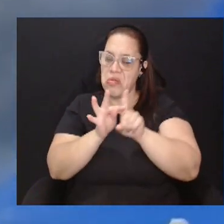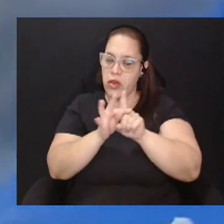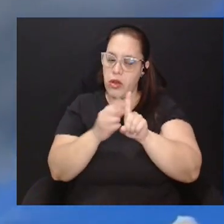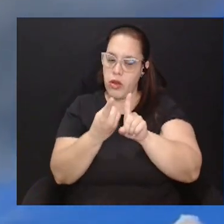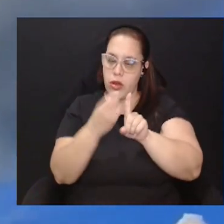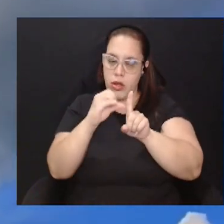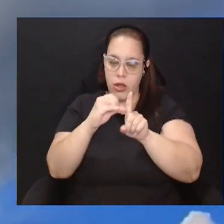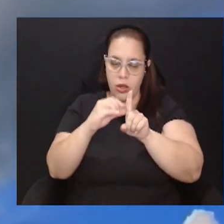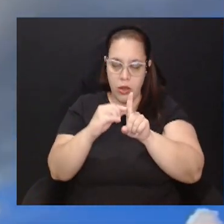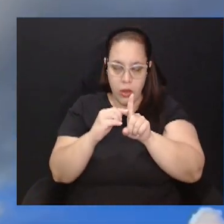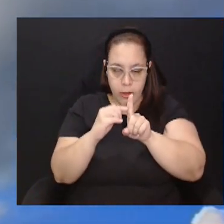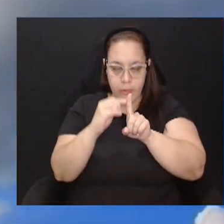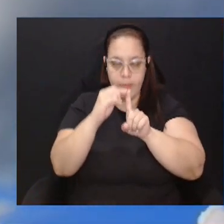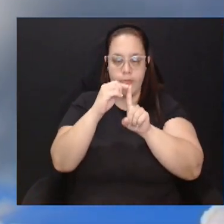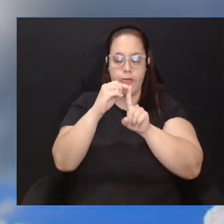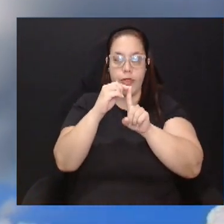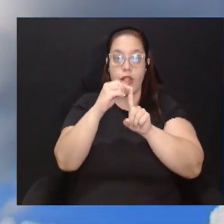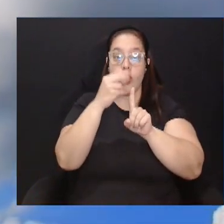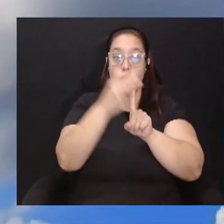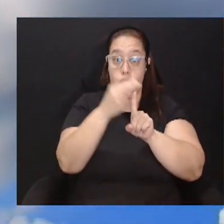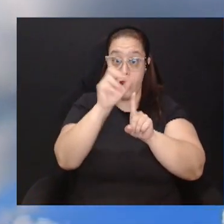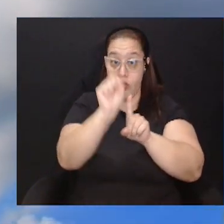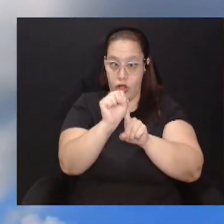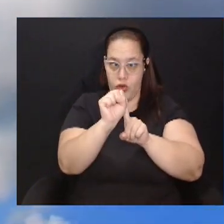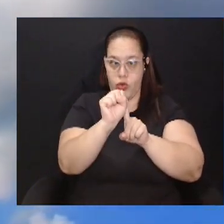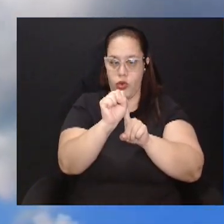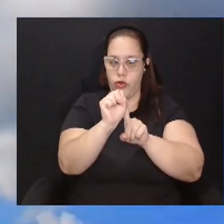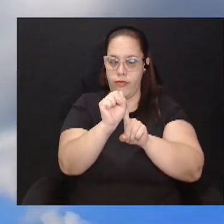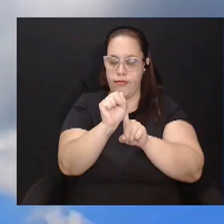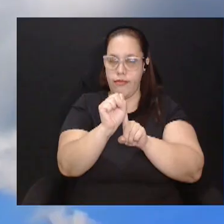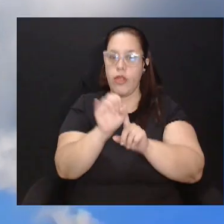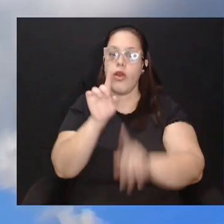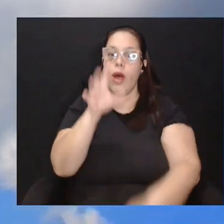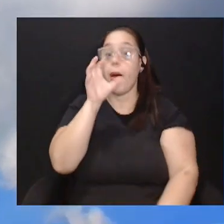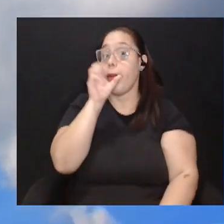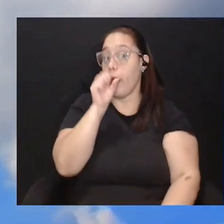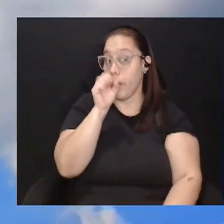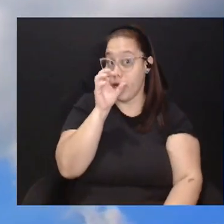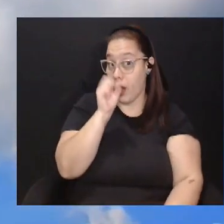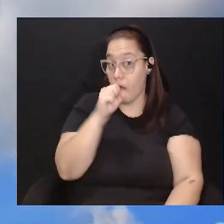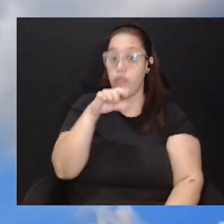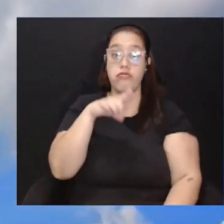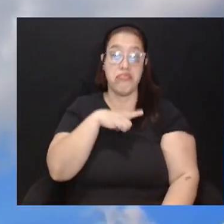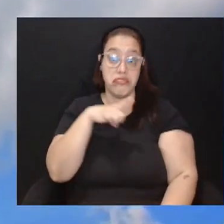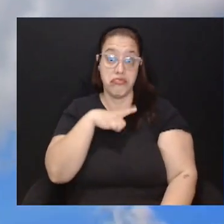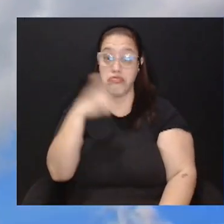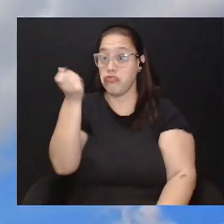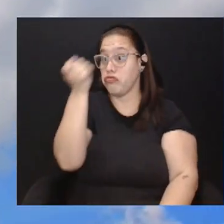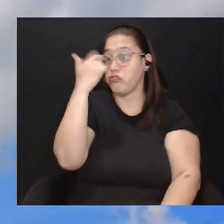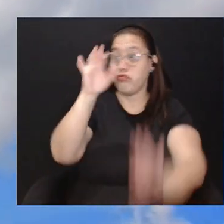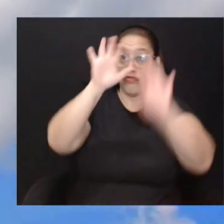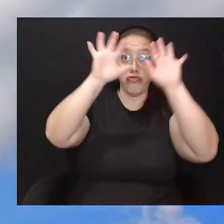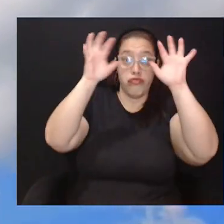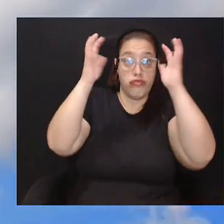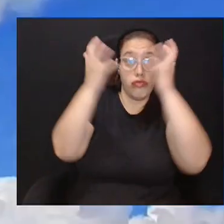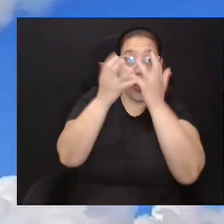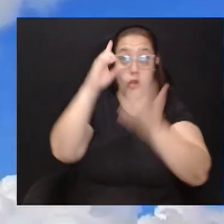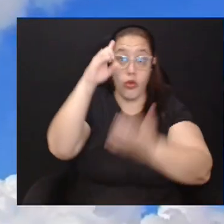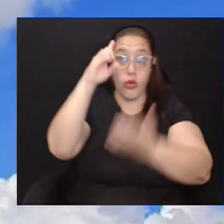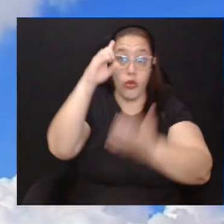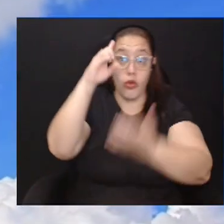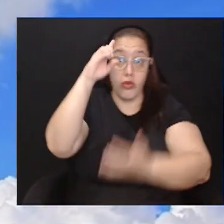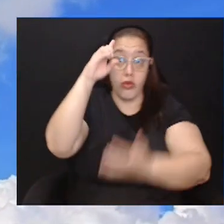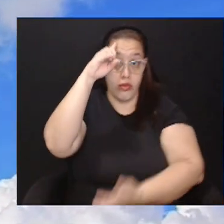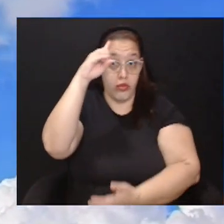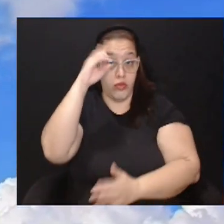a máxima de 28 graus. Para o sábado, nós teremos sol com muitas nuvens durante o dia, períodos de céu nublado,